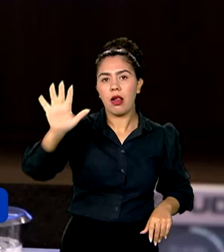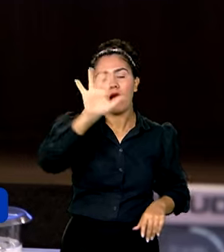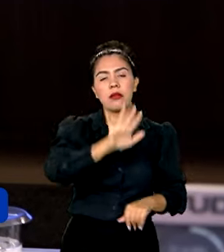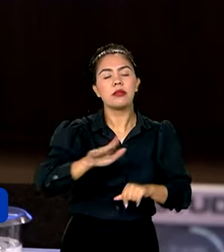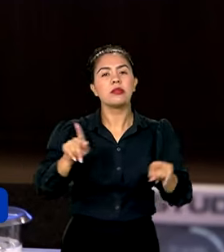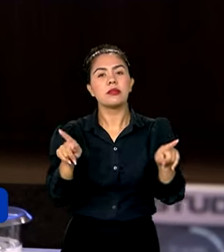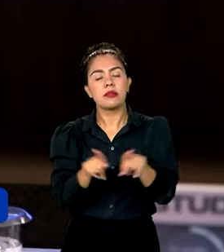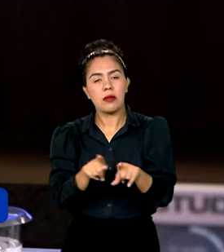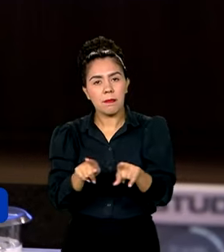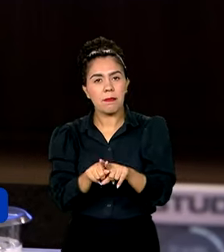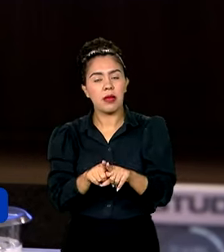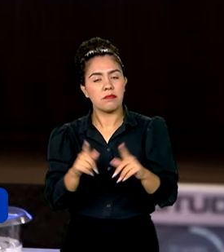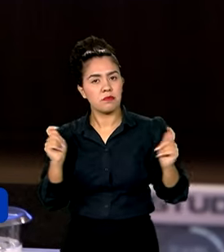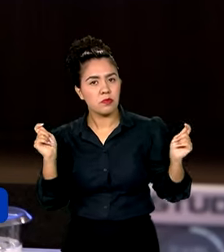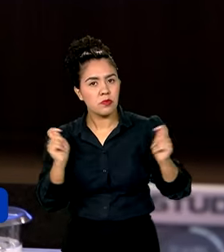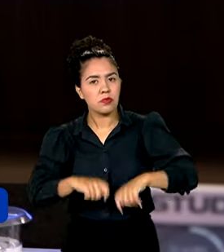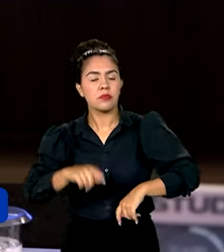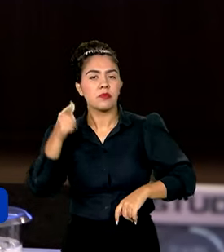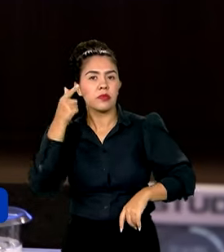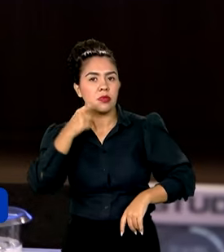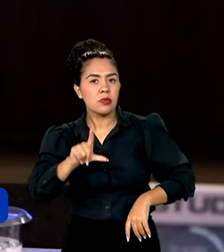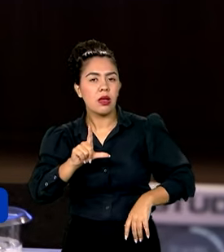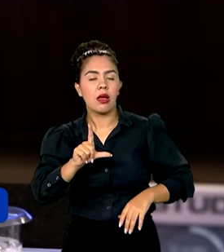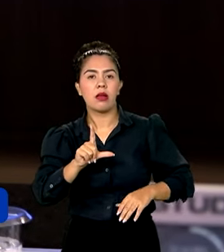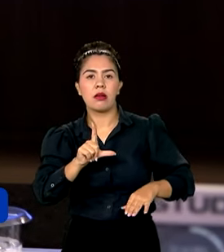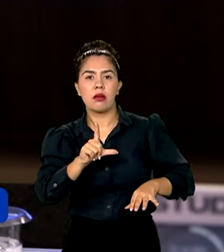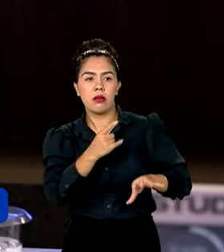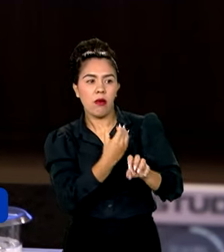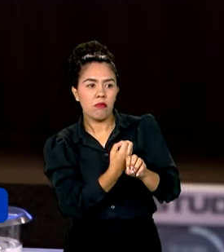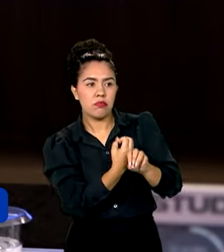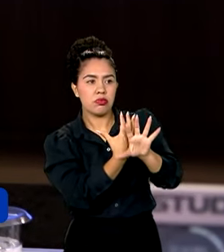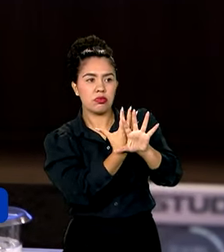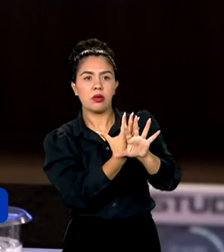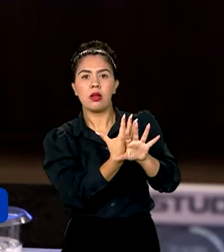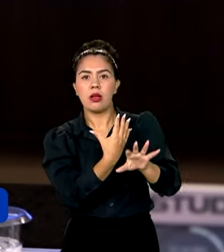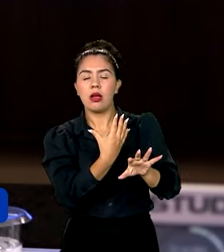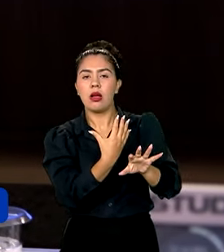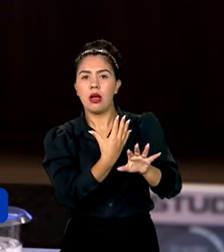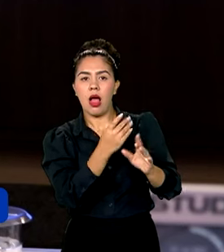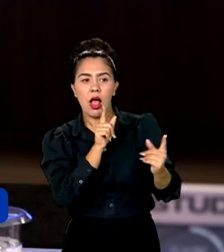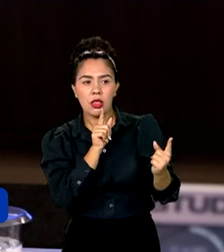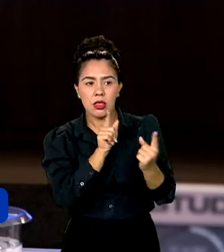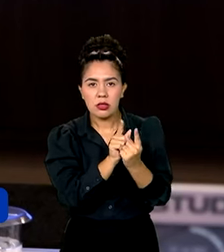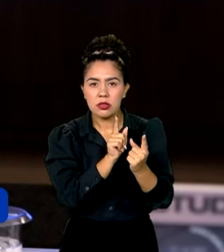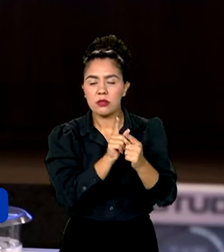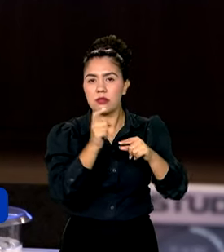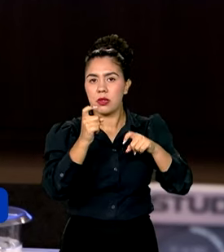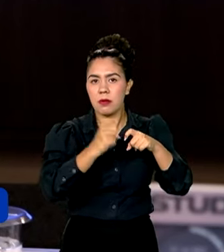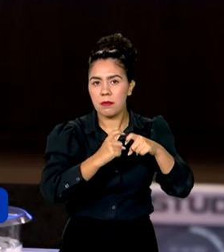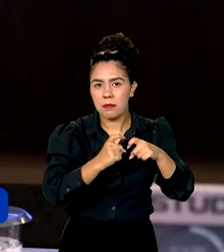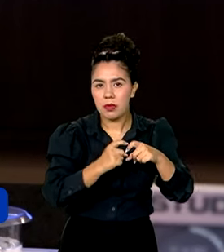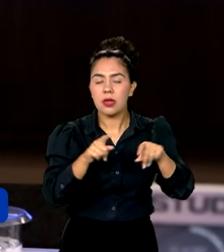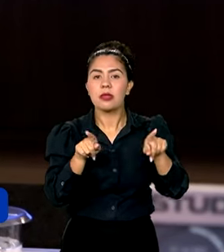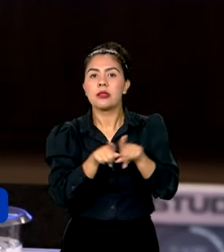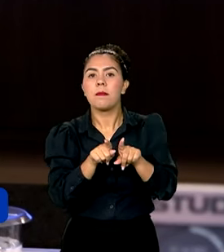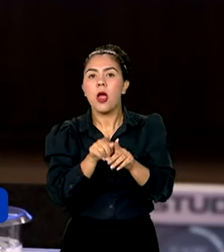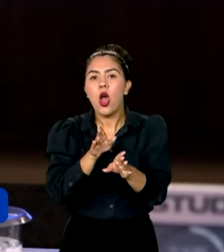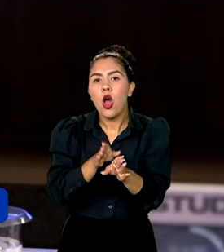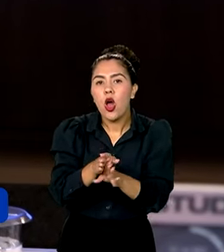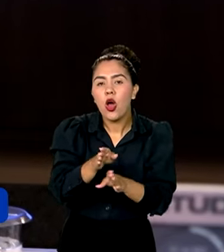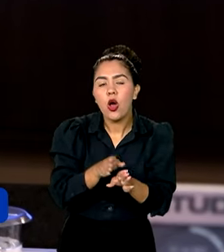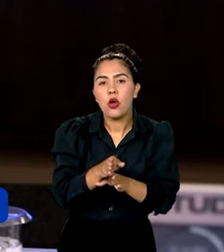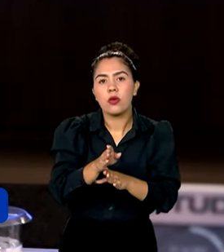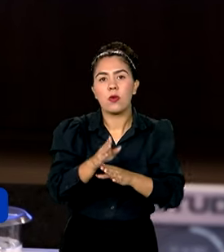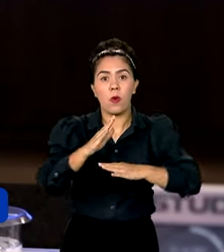possível a teleconsulta que seja possível também a teleconsultoria com